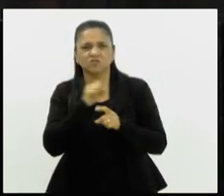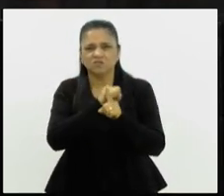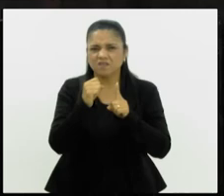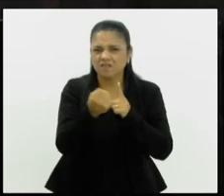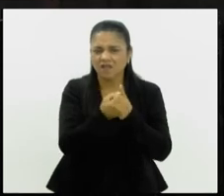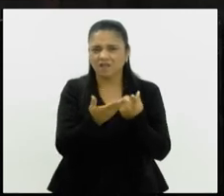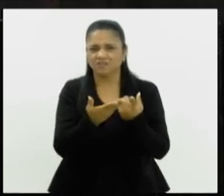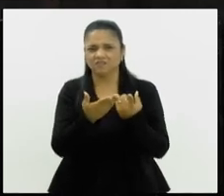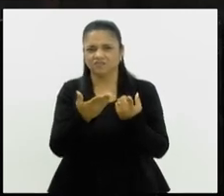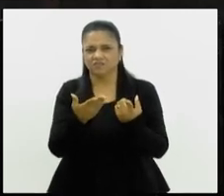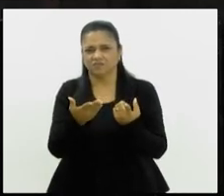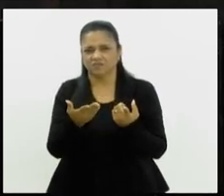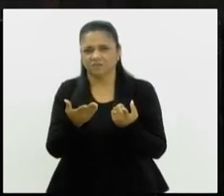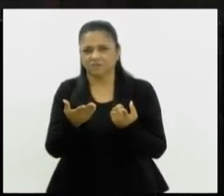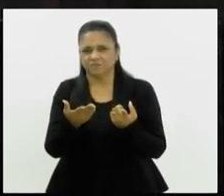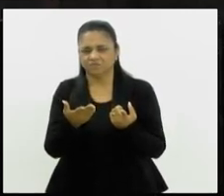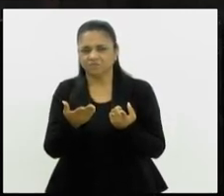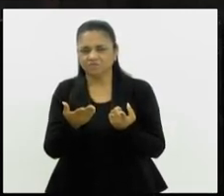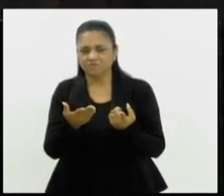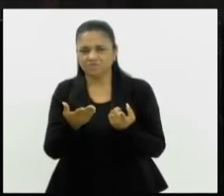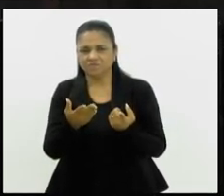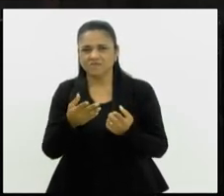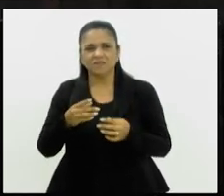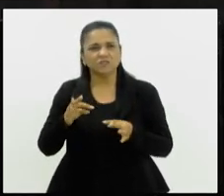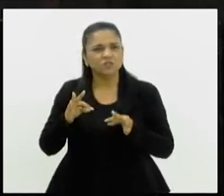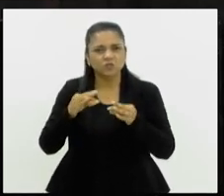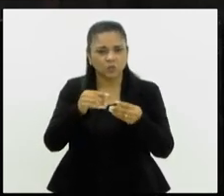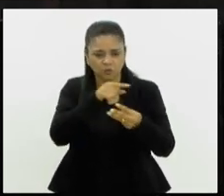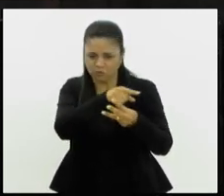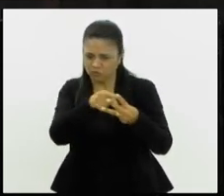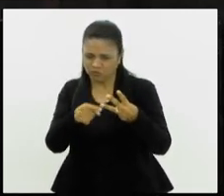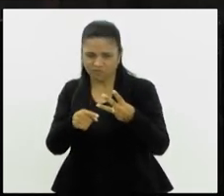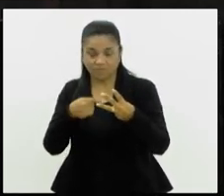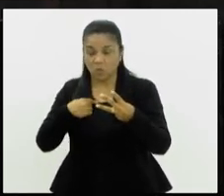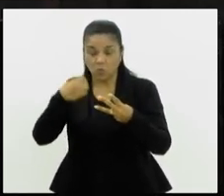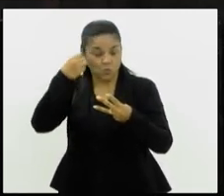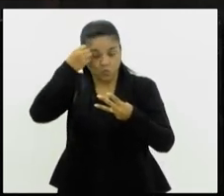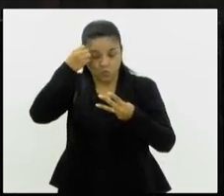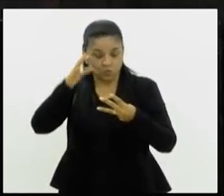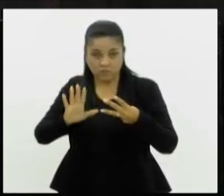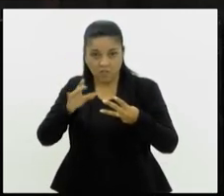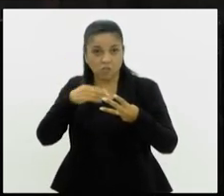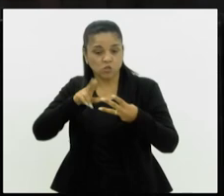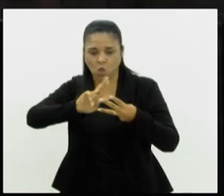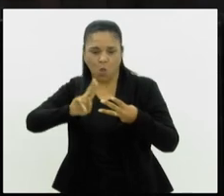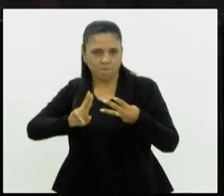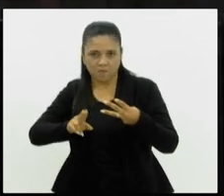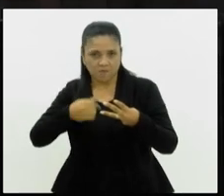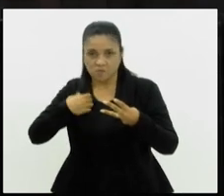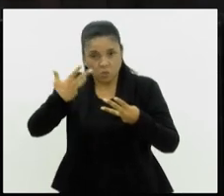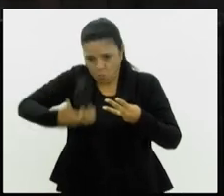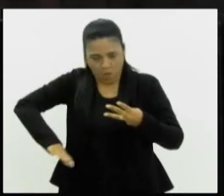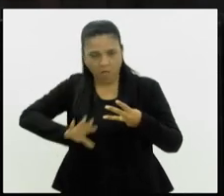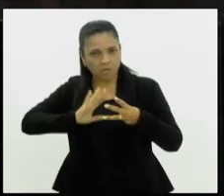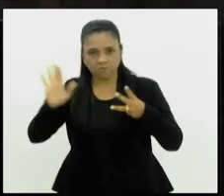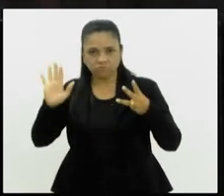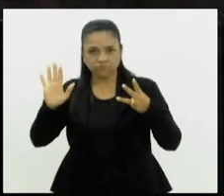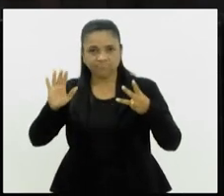e senhores outros ditos comediantes, que eu não sei nem quero saber o nome, respeitem as mulheres.